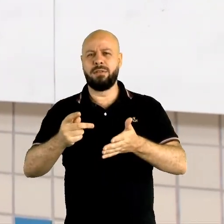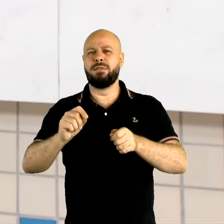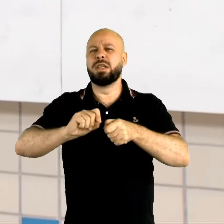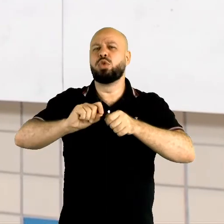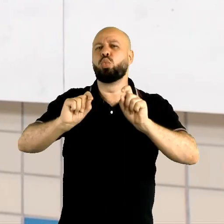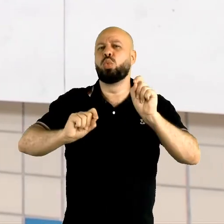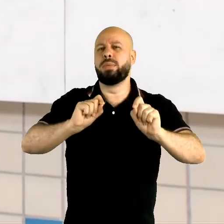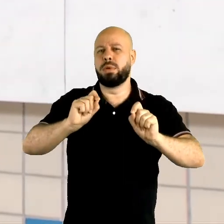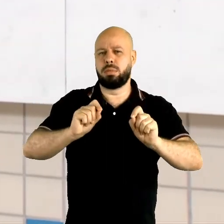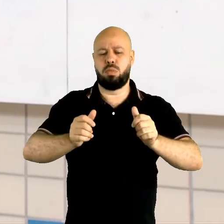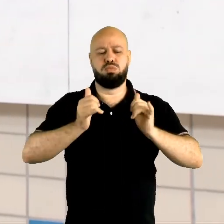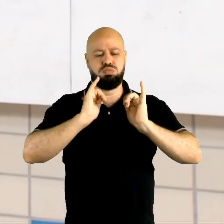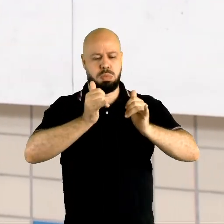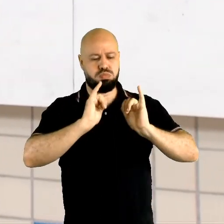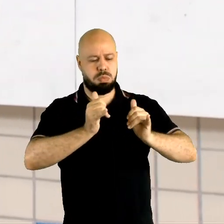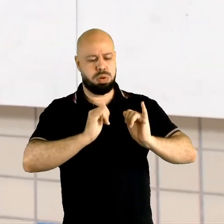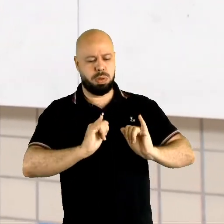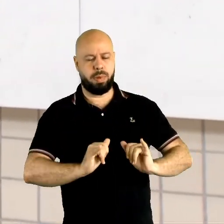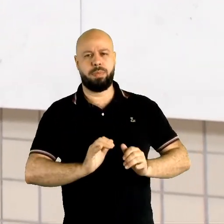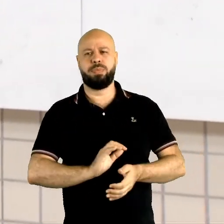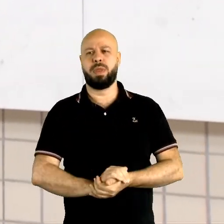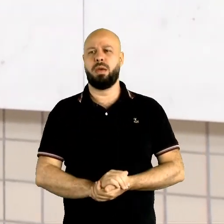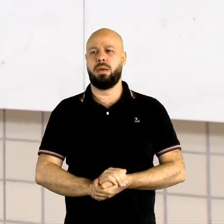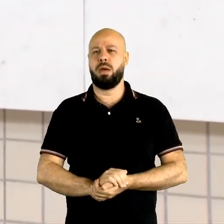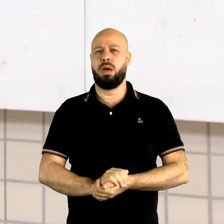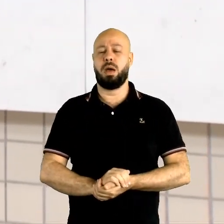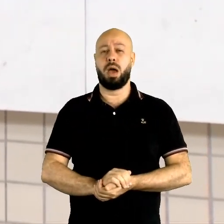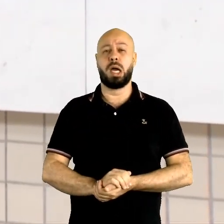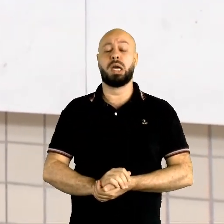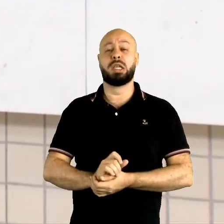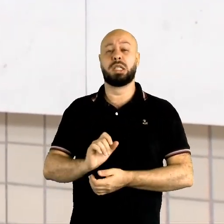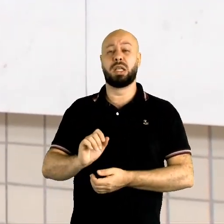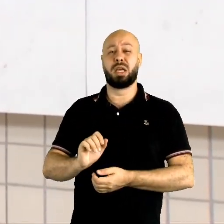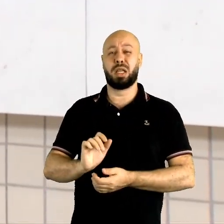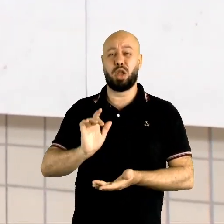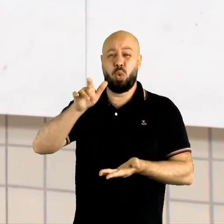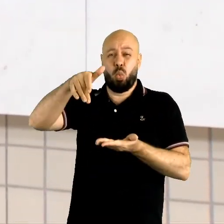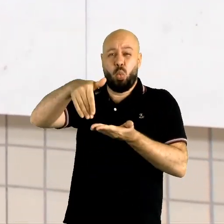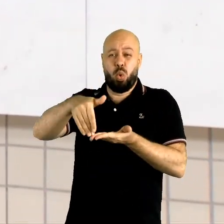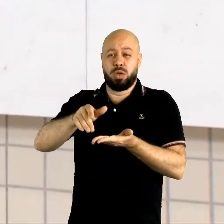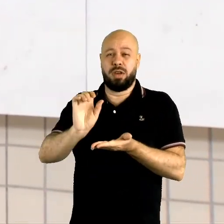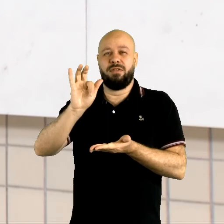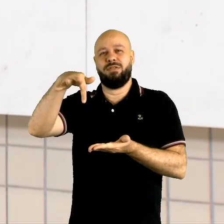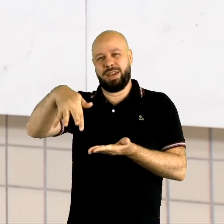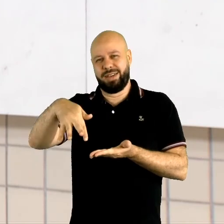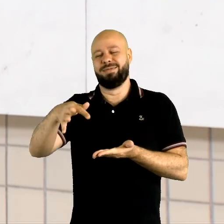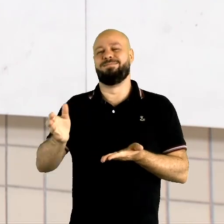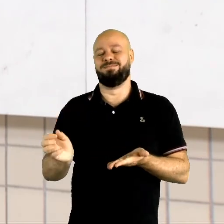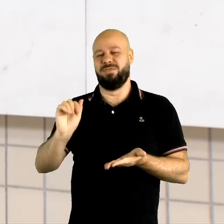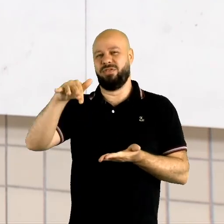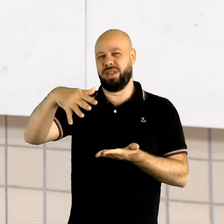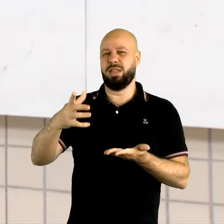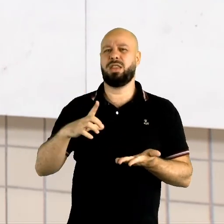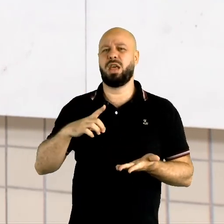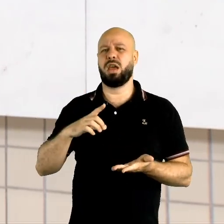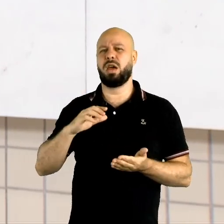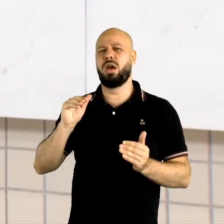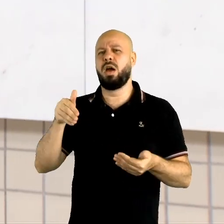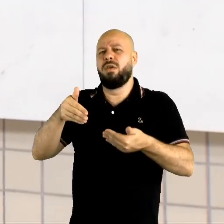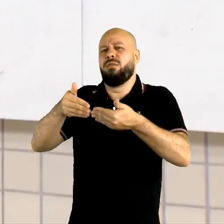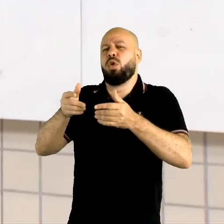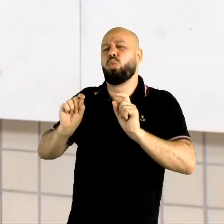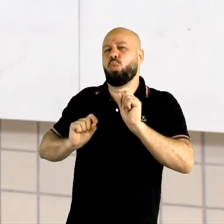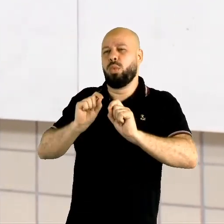tá? E, por último, a finalização, como terminou, em que finalizou isso aqui,